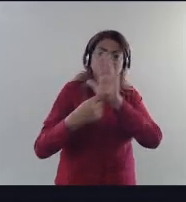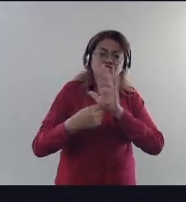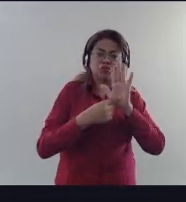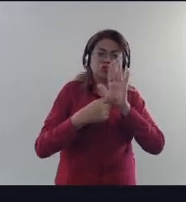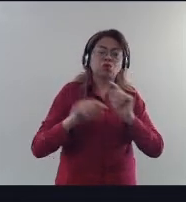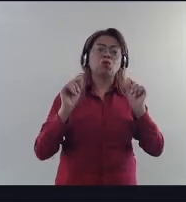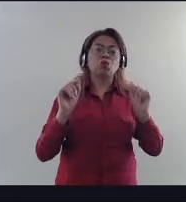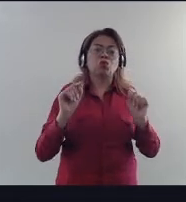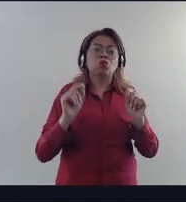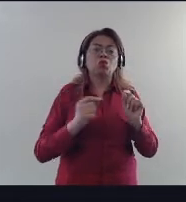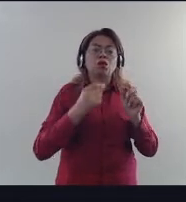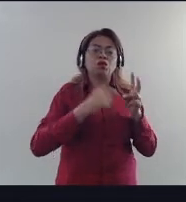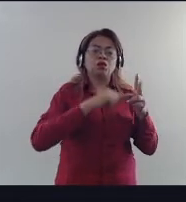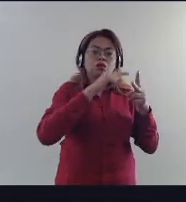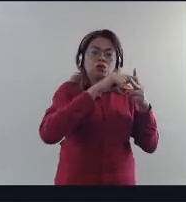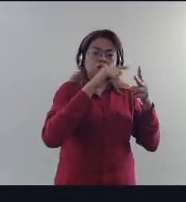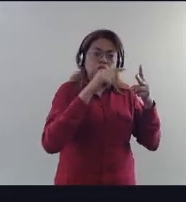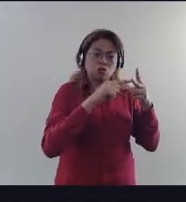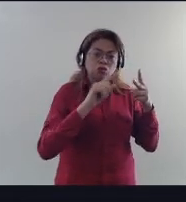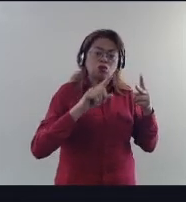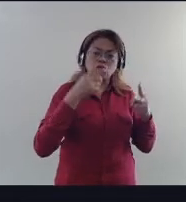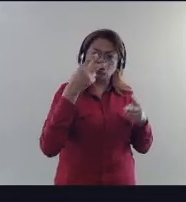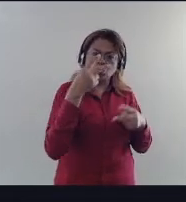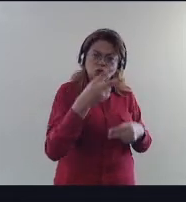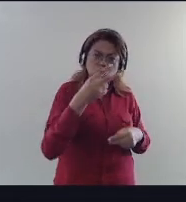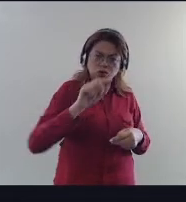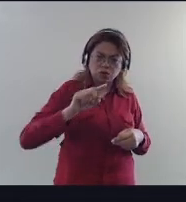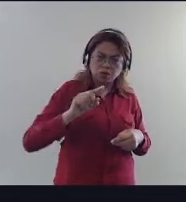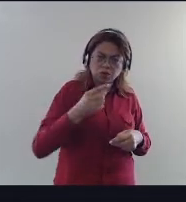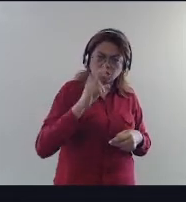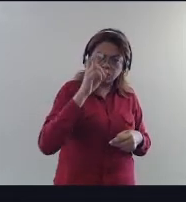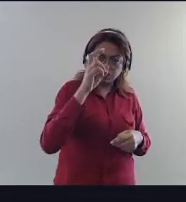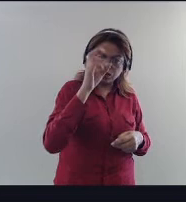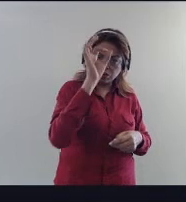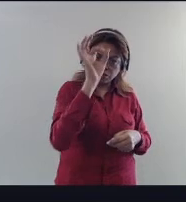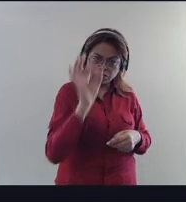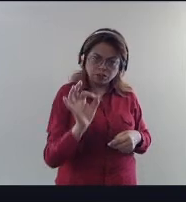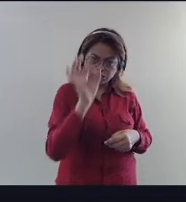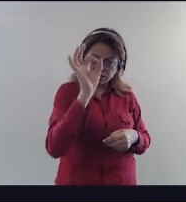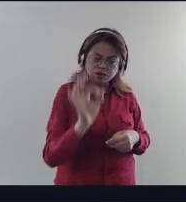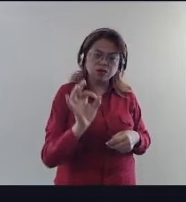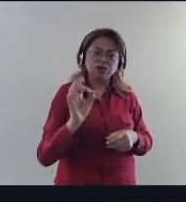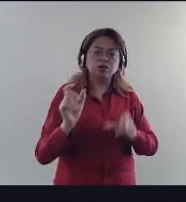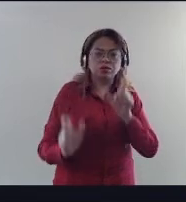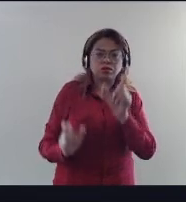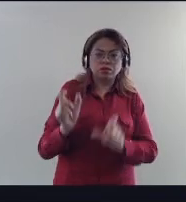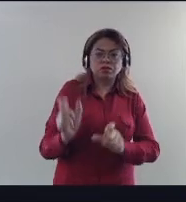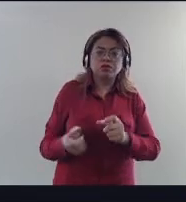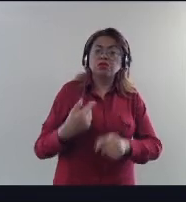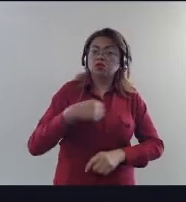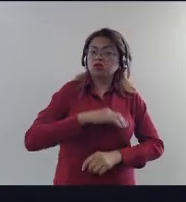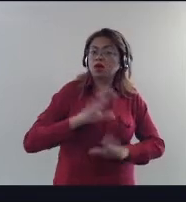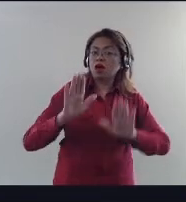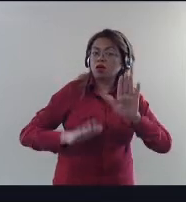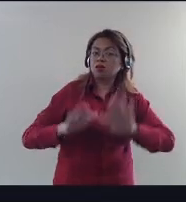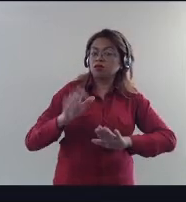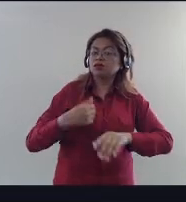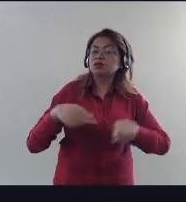que 2,5% da população geralmente são inovadores. Em seguida, você tem